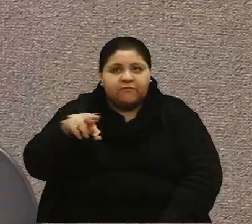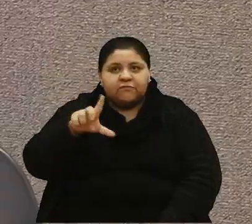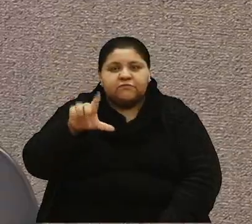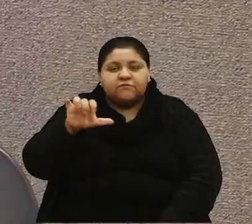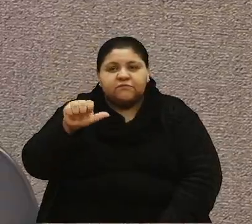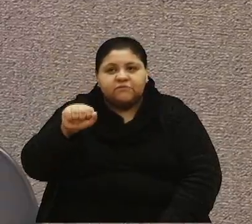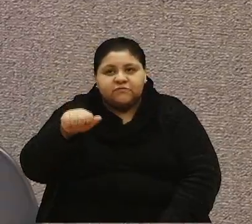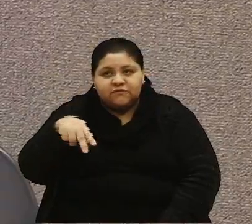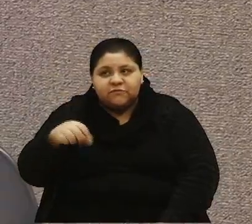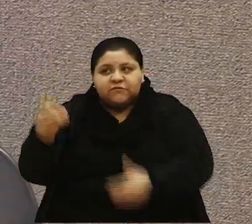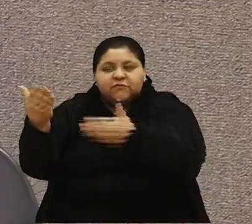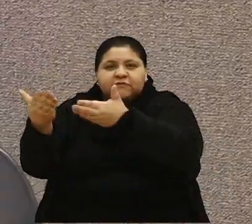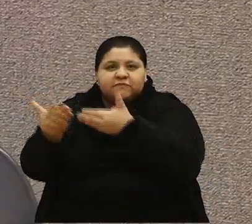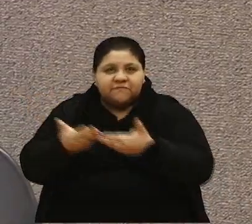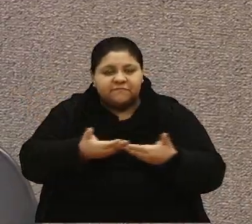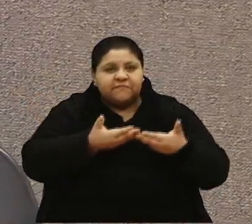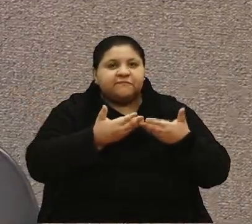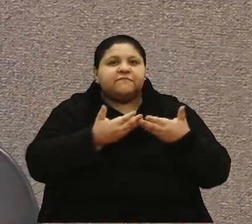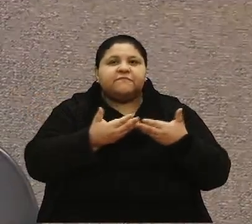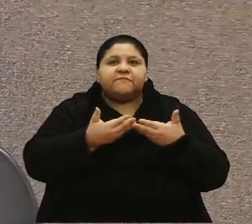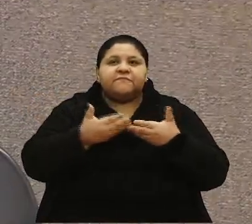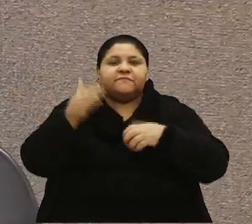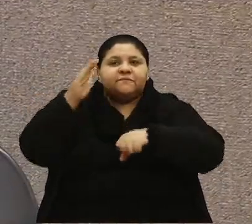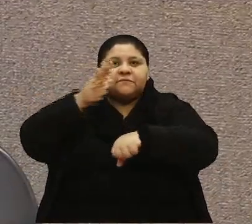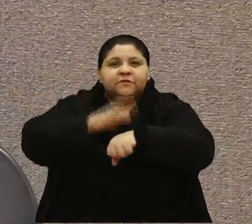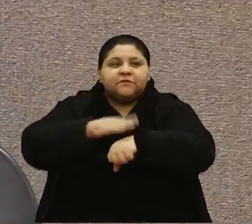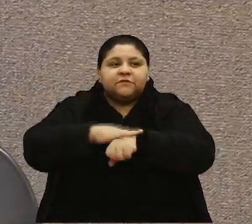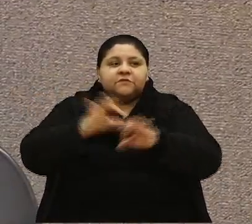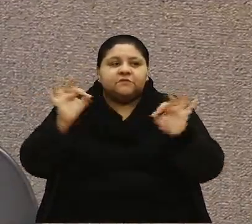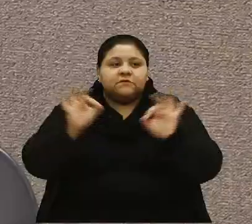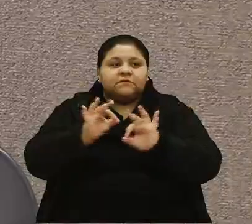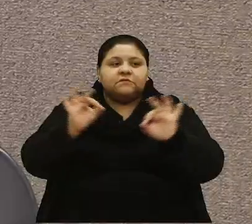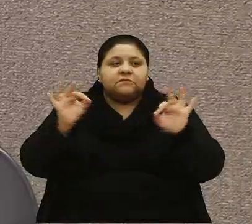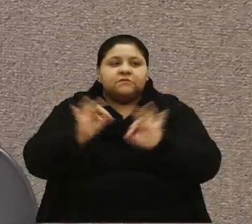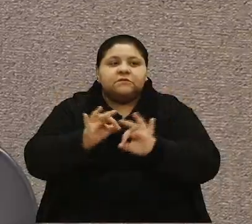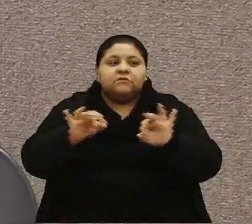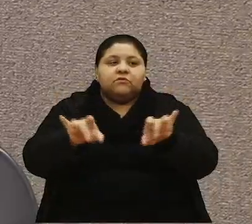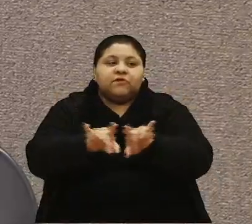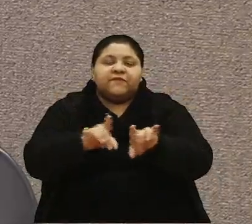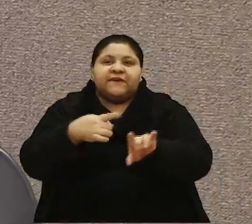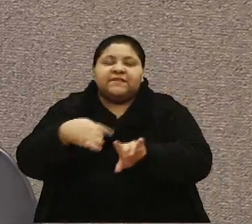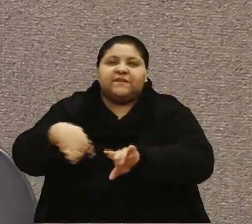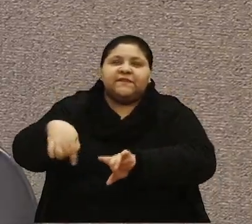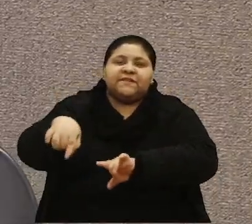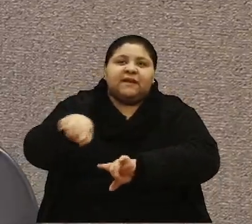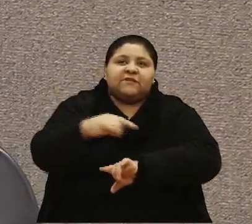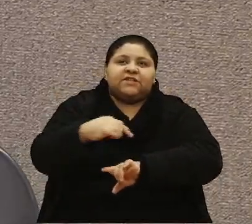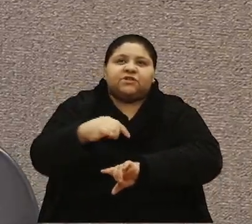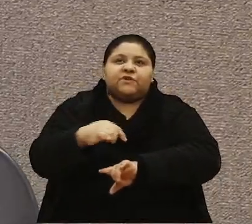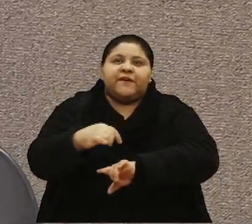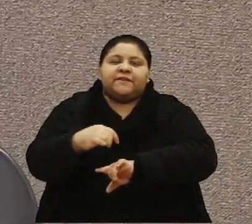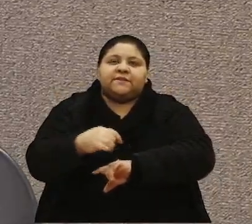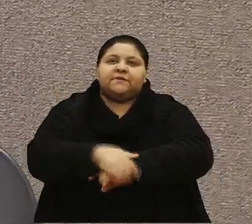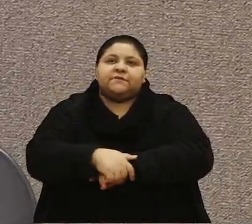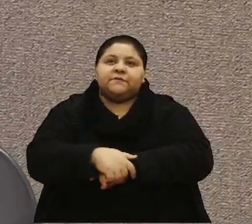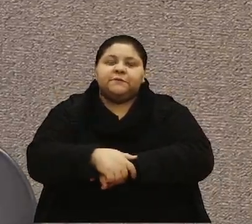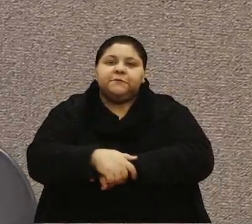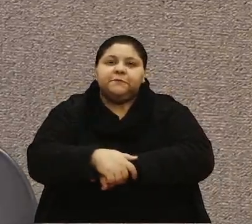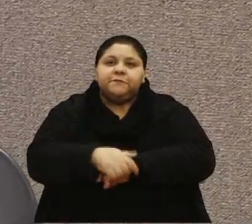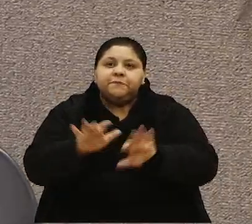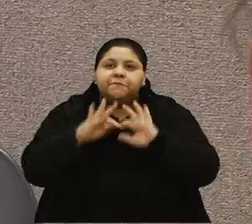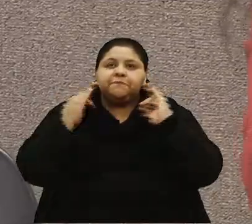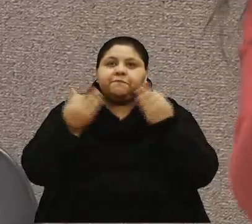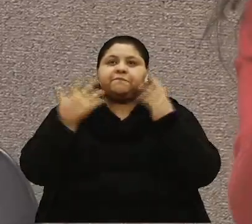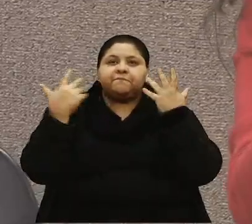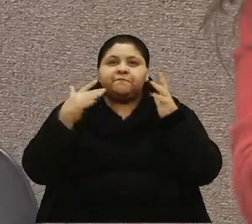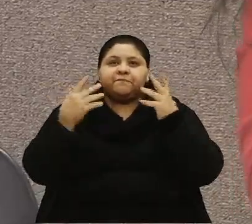seja bem-vinda, que seja um momento incrível para essa família, para a formação dessa família, para o aumento dessa família. Parabéns ao